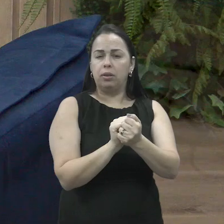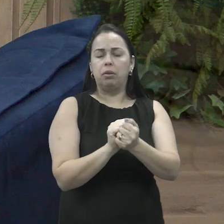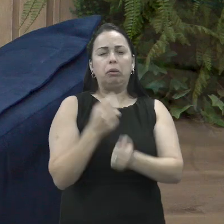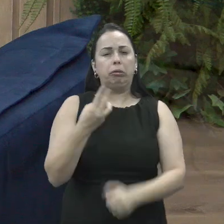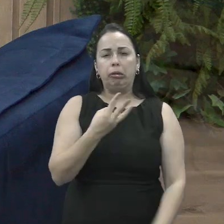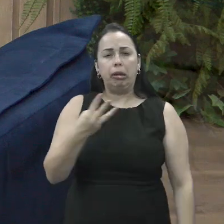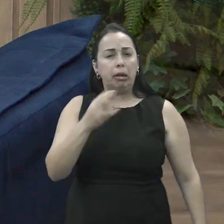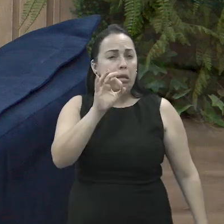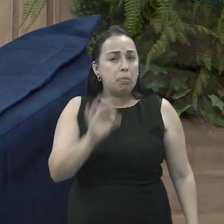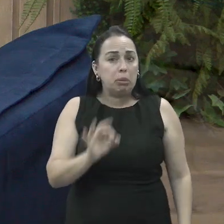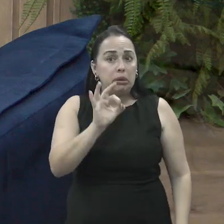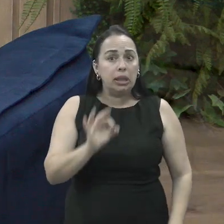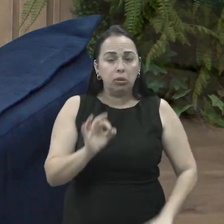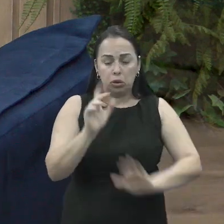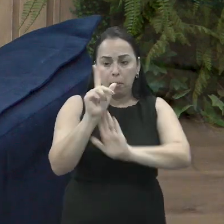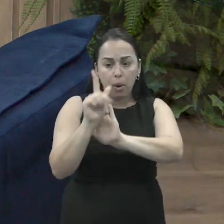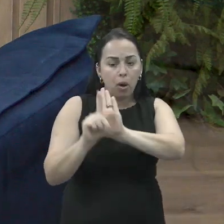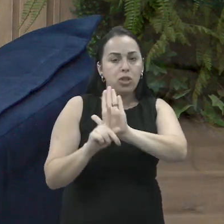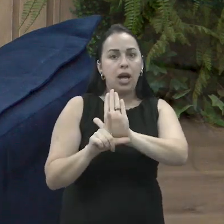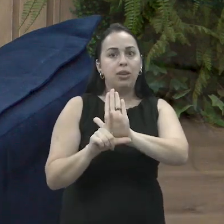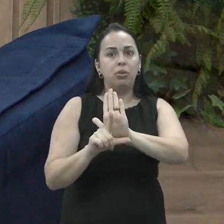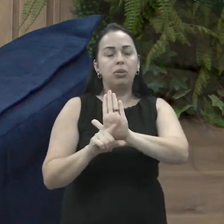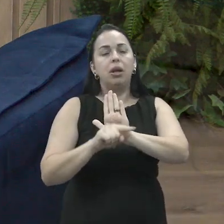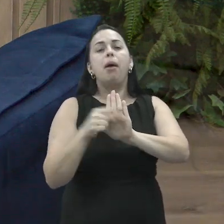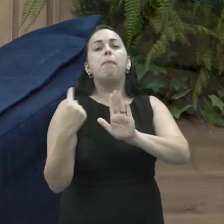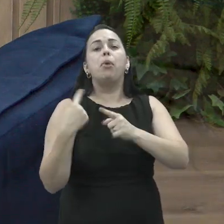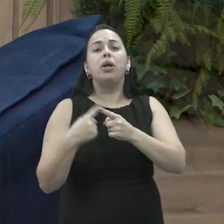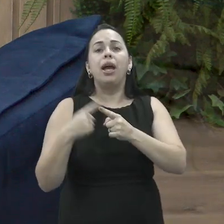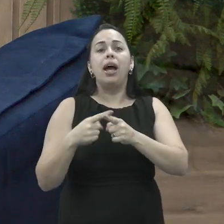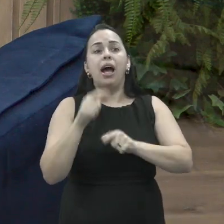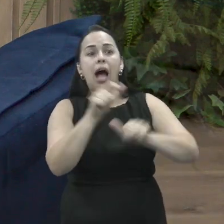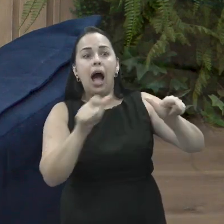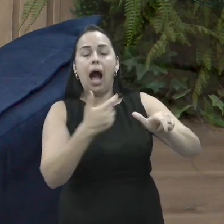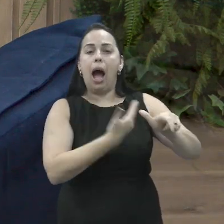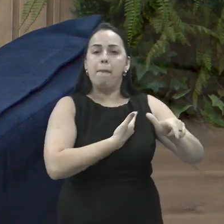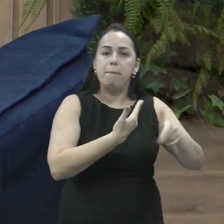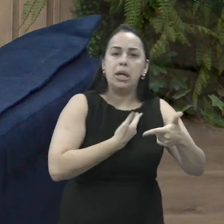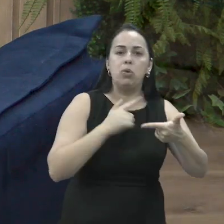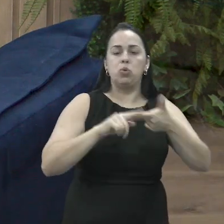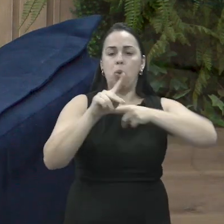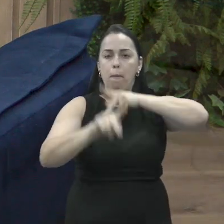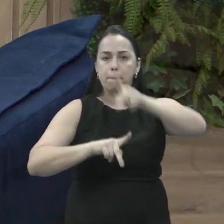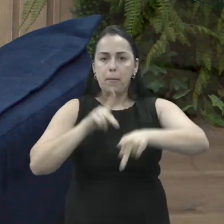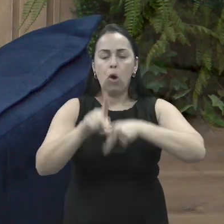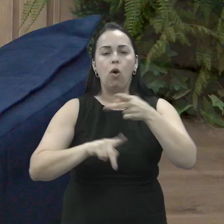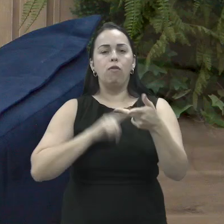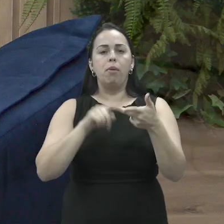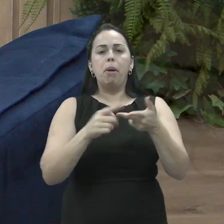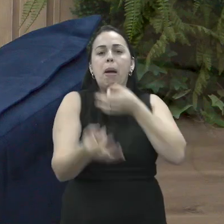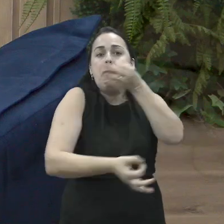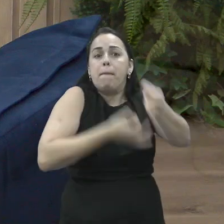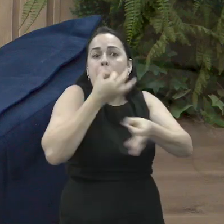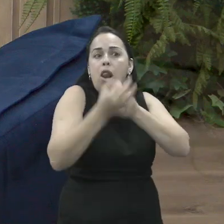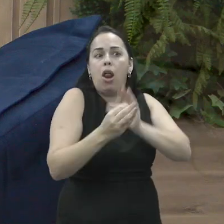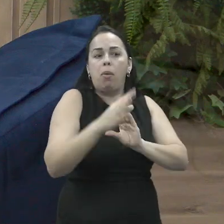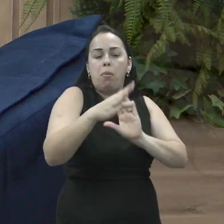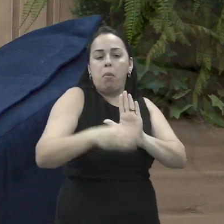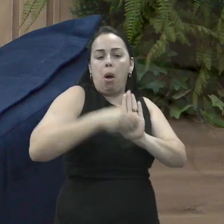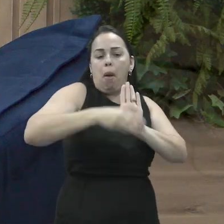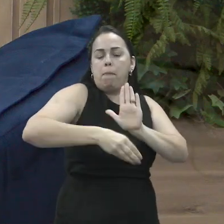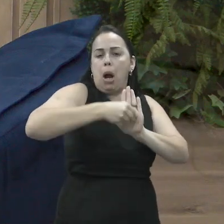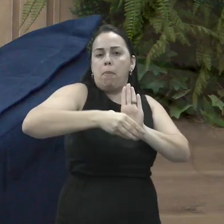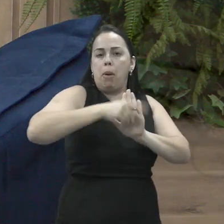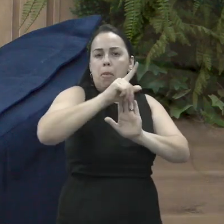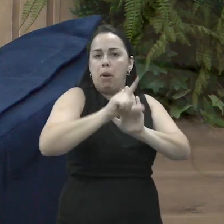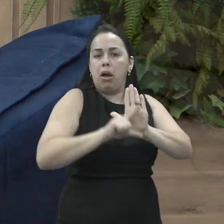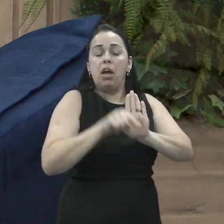que 1/3 desse projeto praticamente foram ideias de amigos, da população, de pessoas de cada setor que queriam